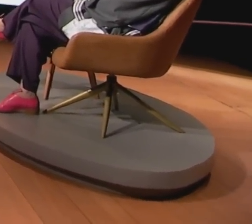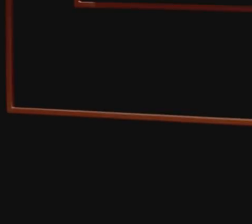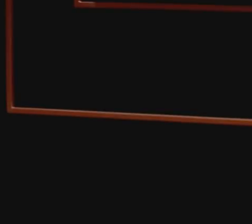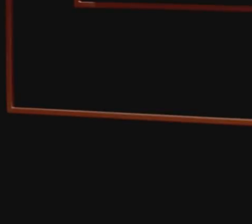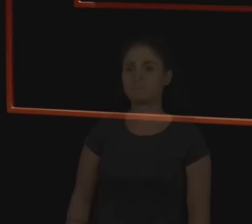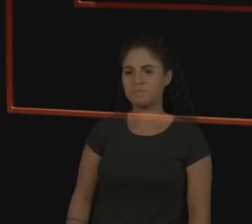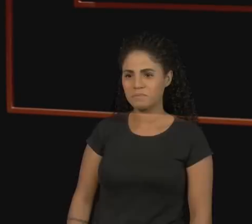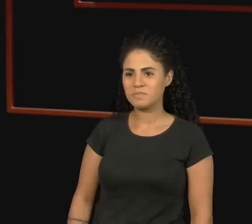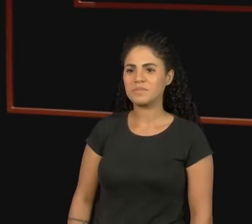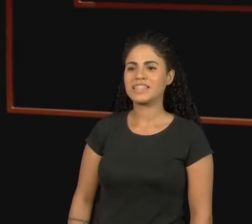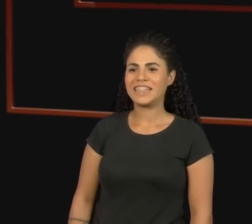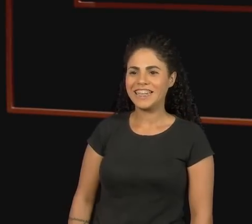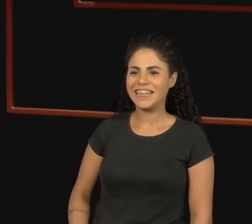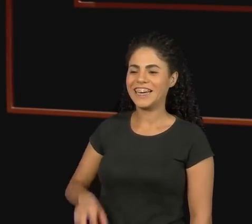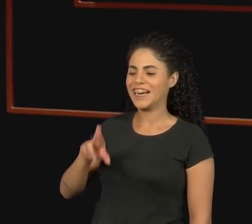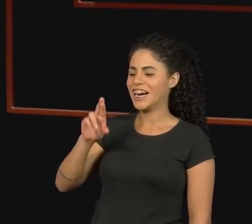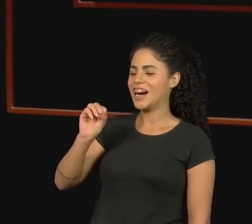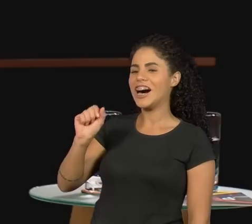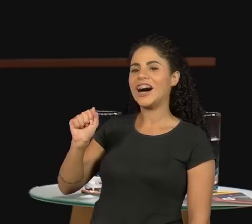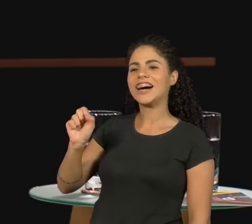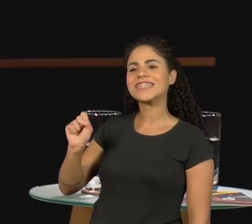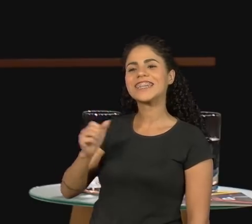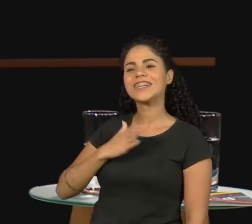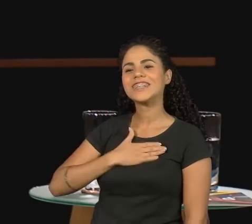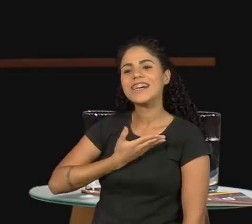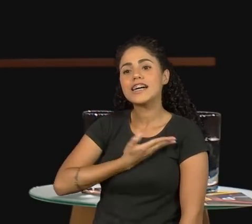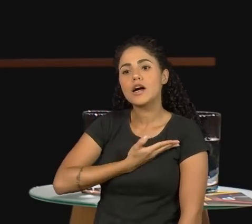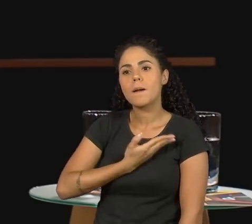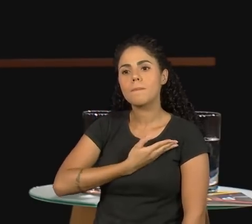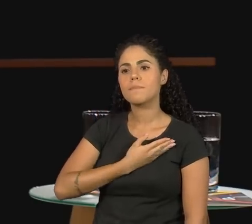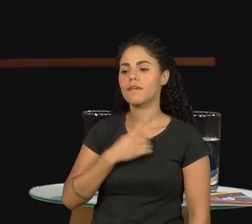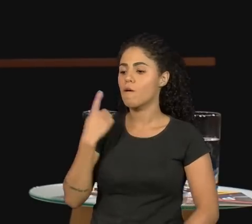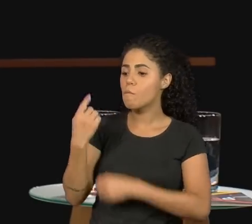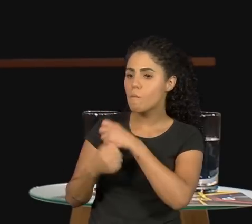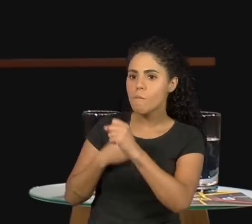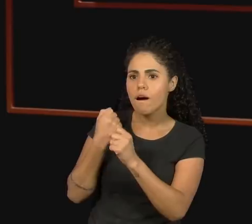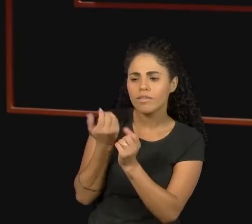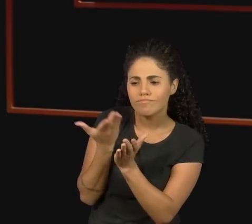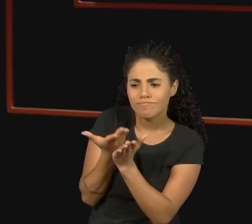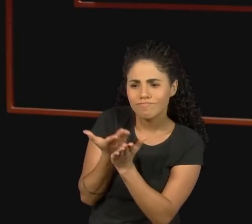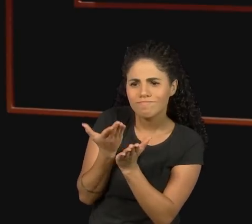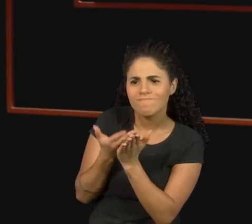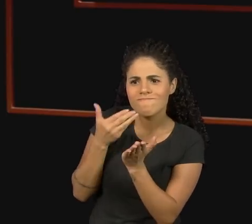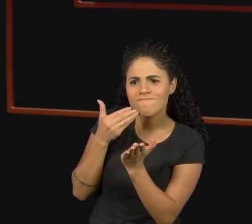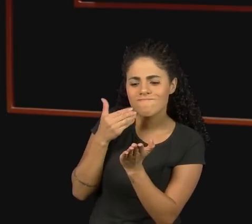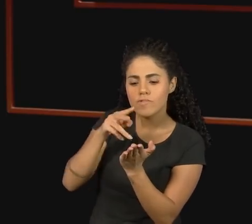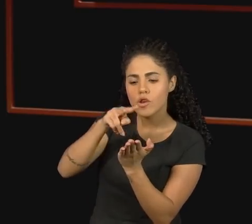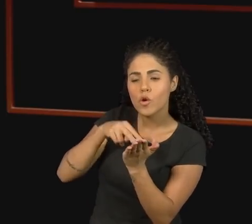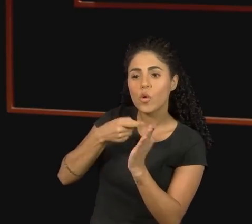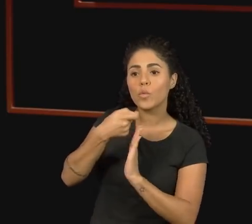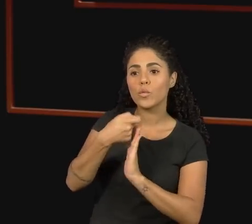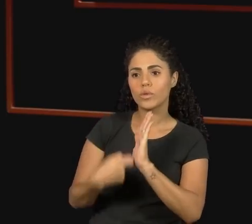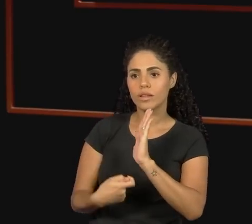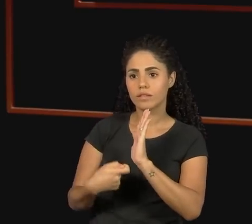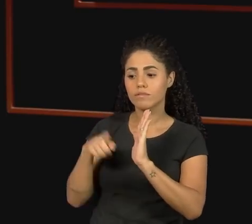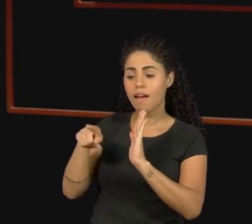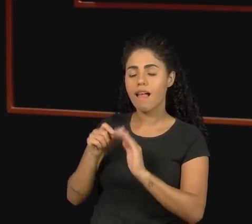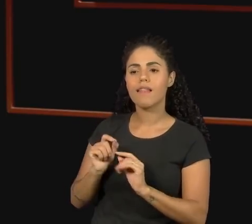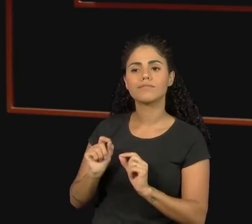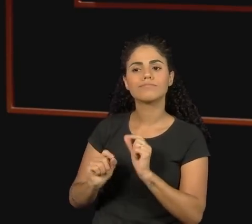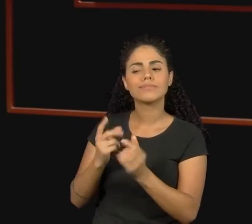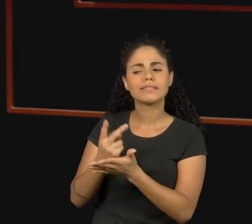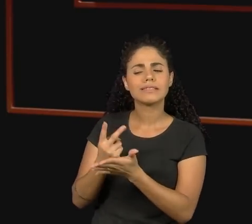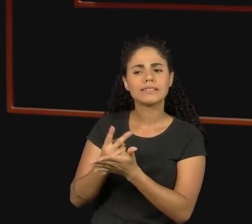Rosa Maria, minha Rosinha. 1 ano em cima desse texto para isso tudo acontecer. A Rosa,